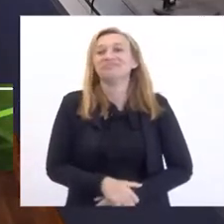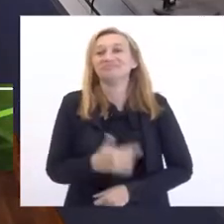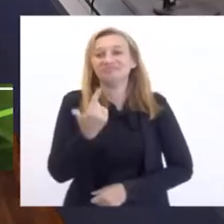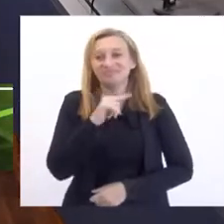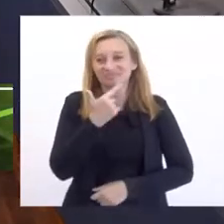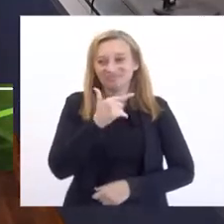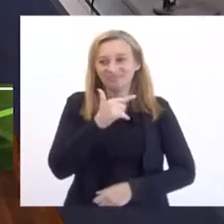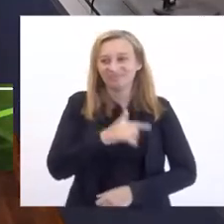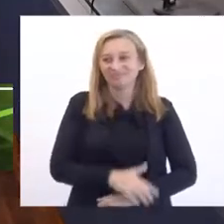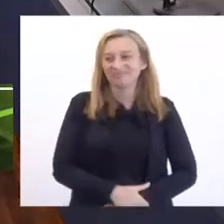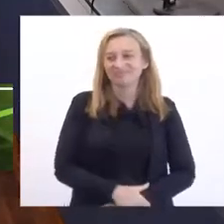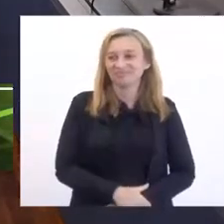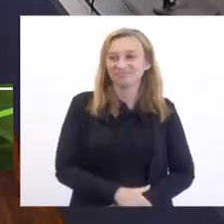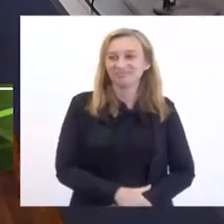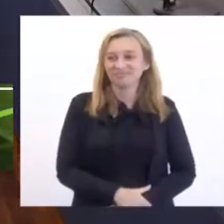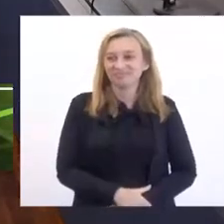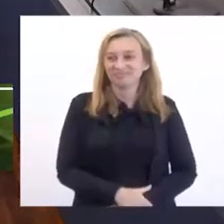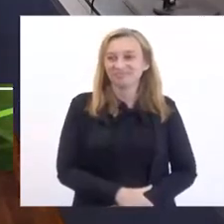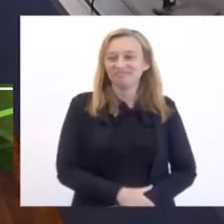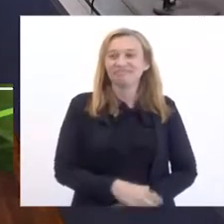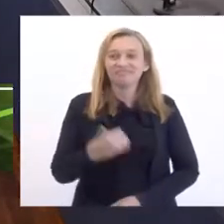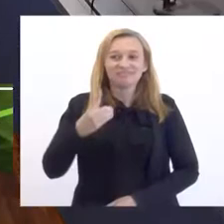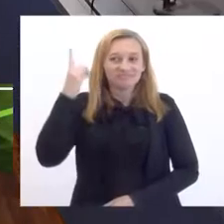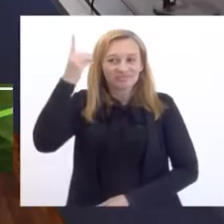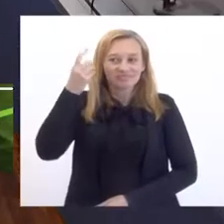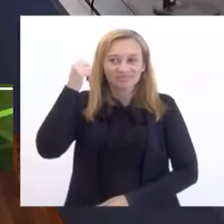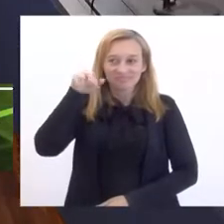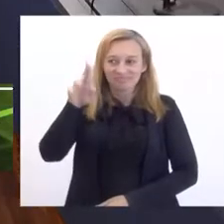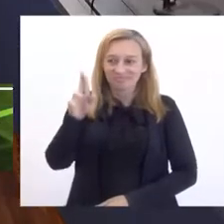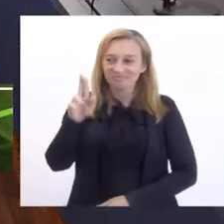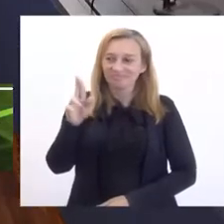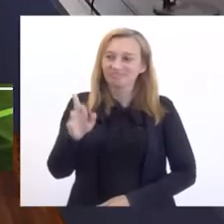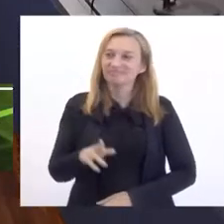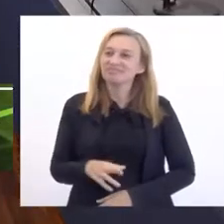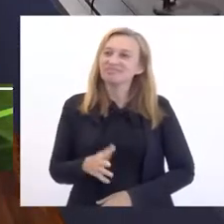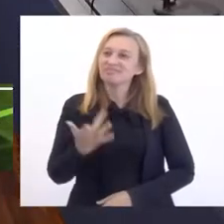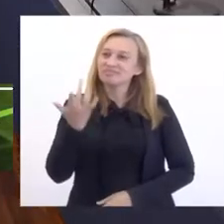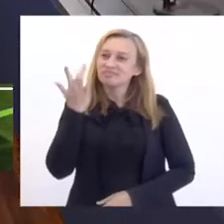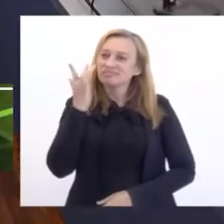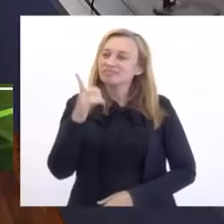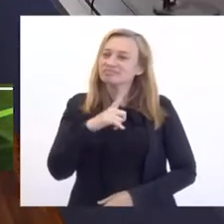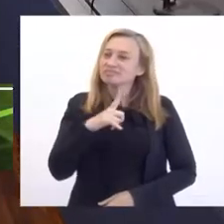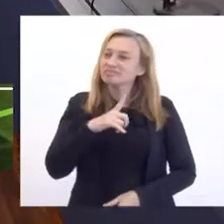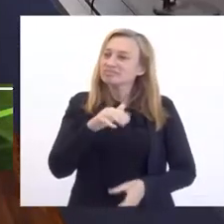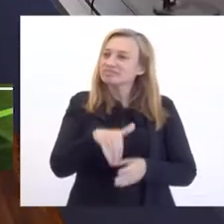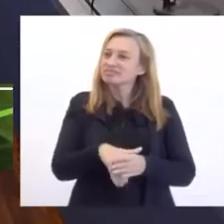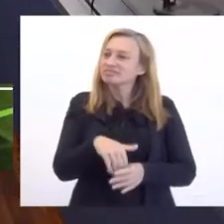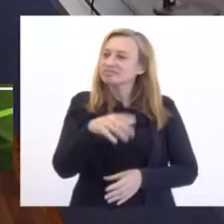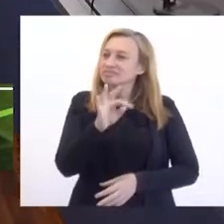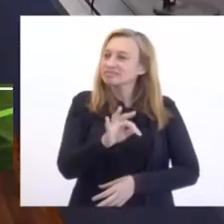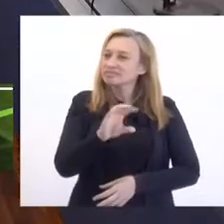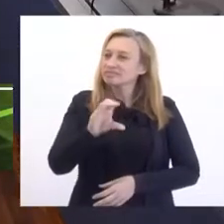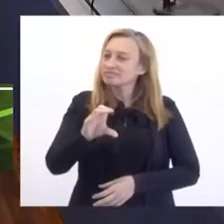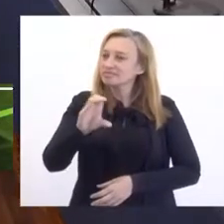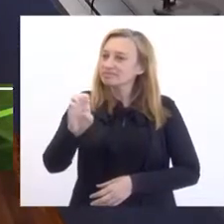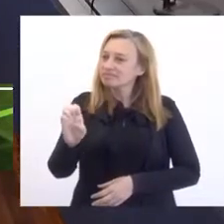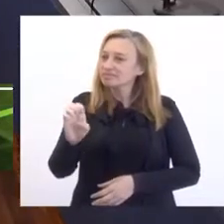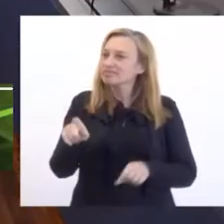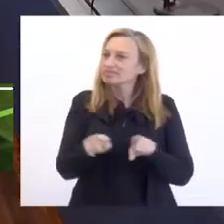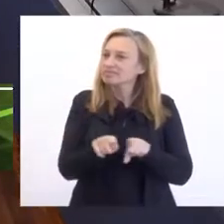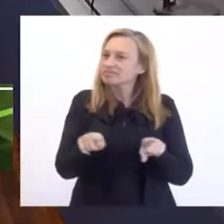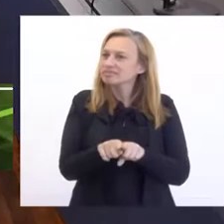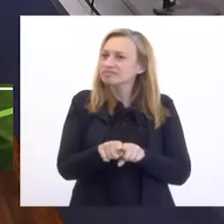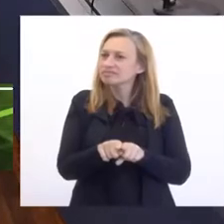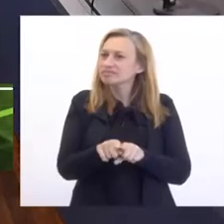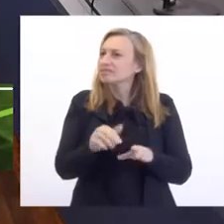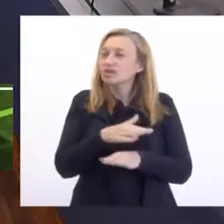não. Eu deputado Eliomar, salvo engano, temos que votar as contas do TCE também. Eu voto